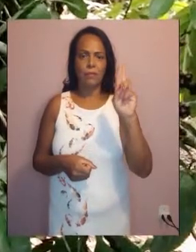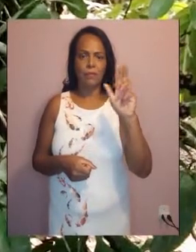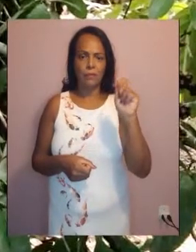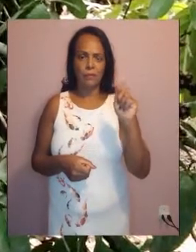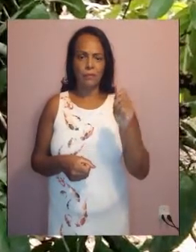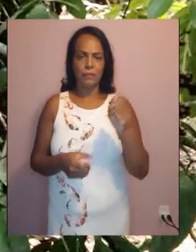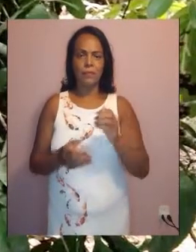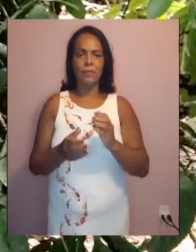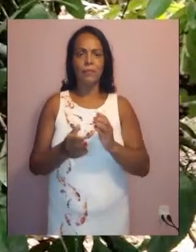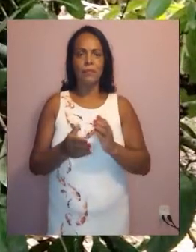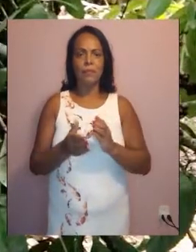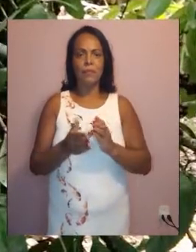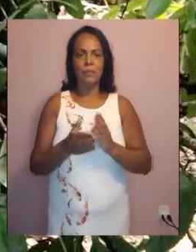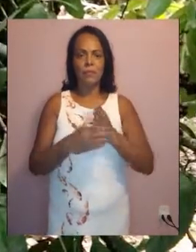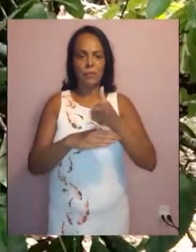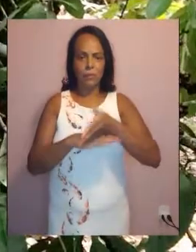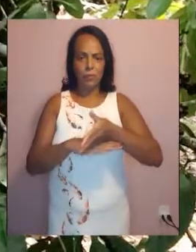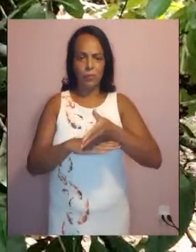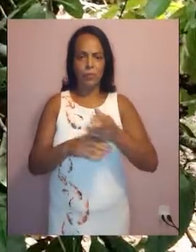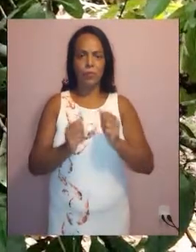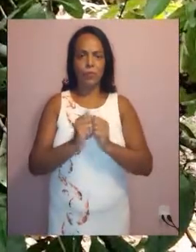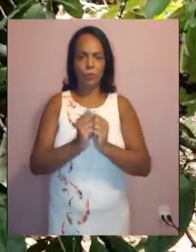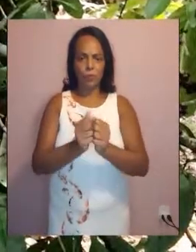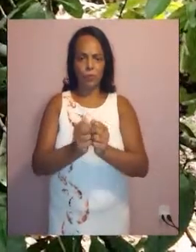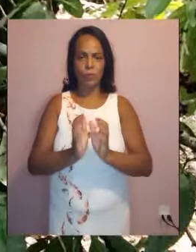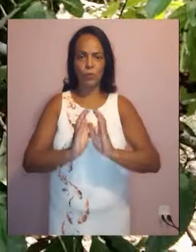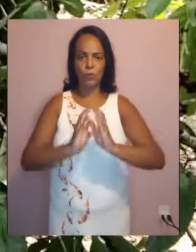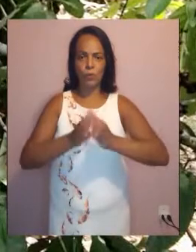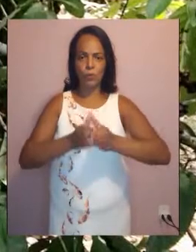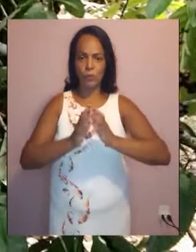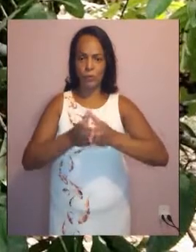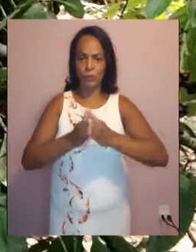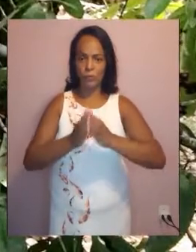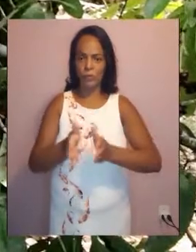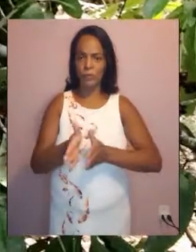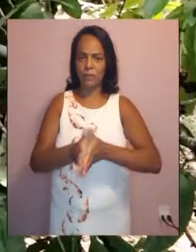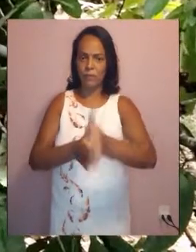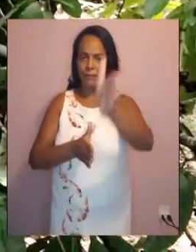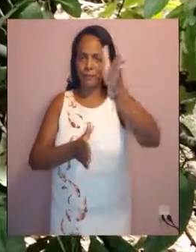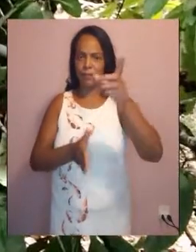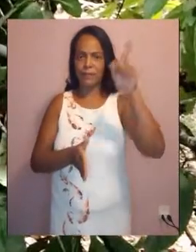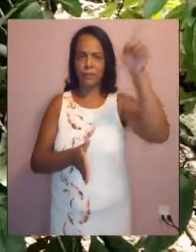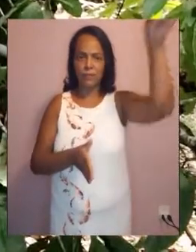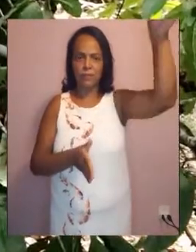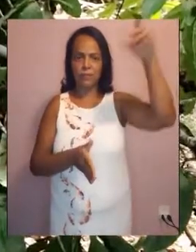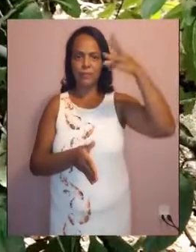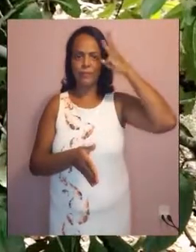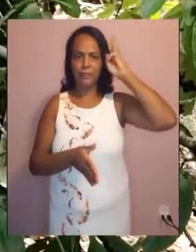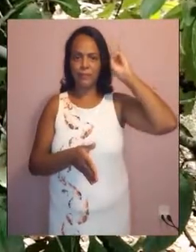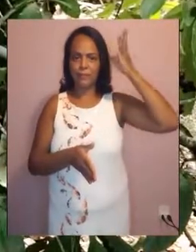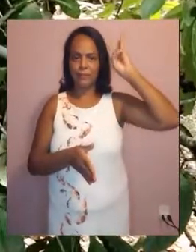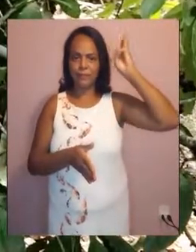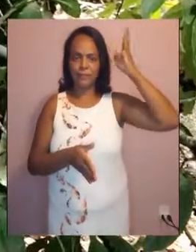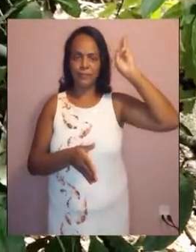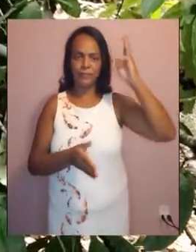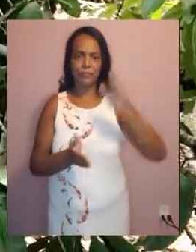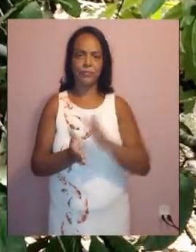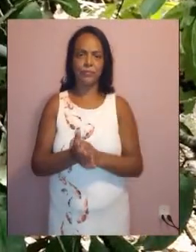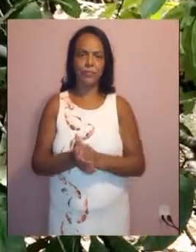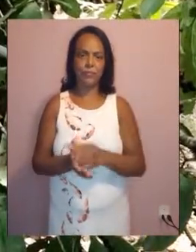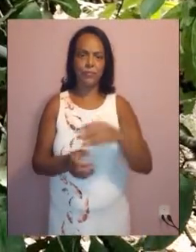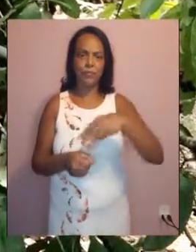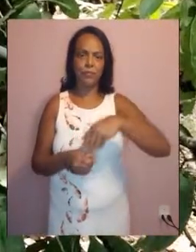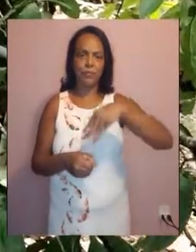conheço nenhuma Clara e também eu nem vi, não percebi que